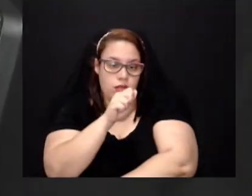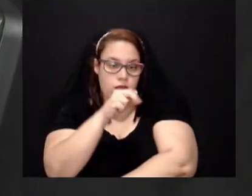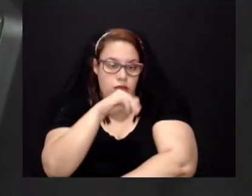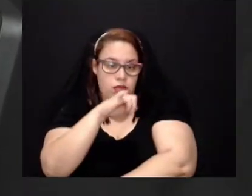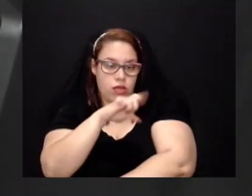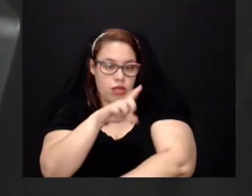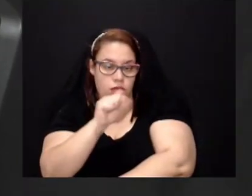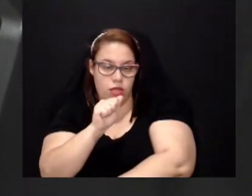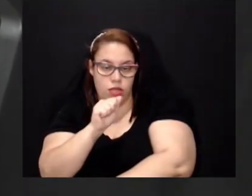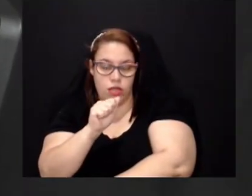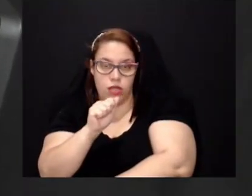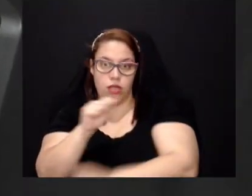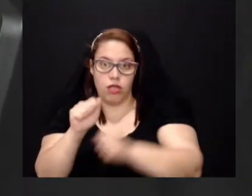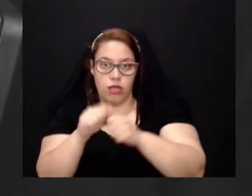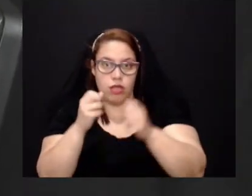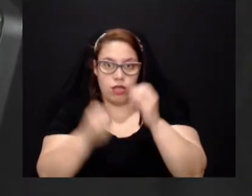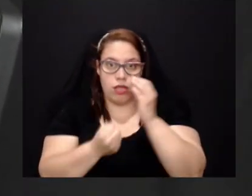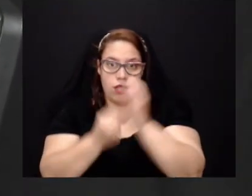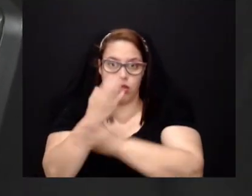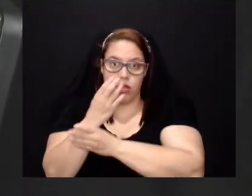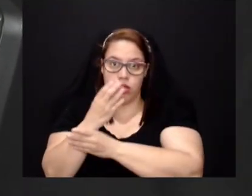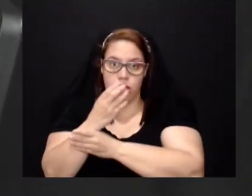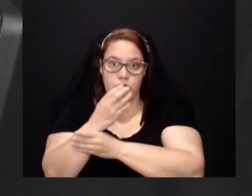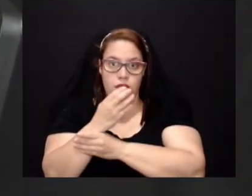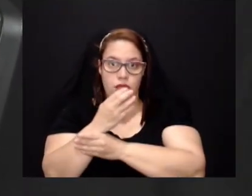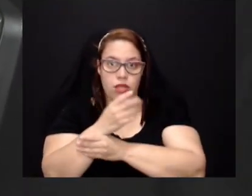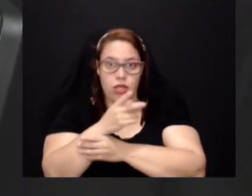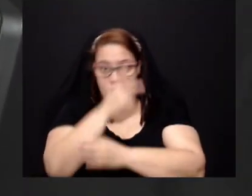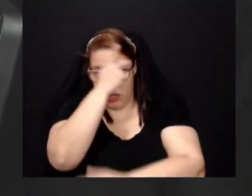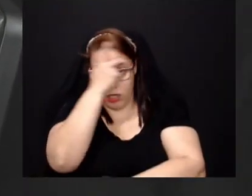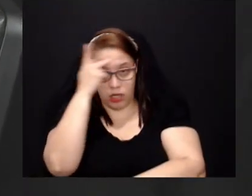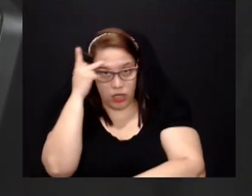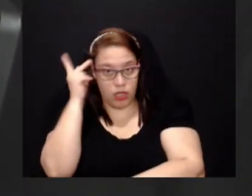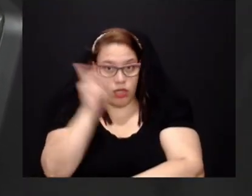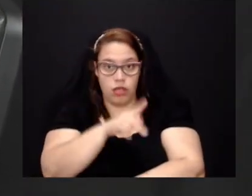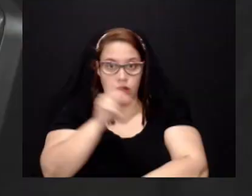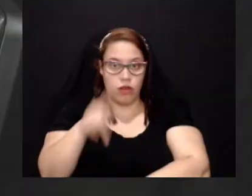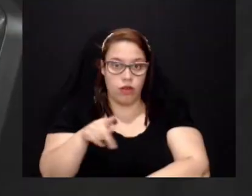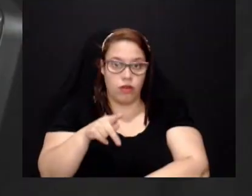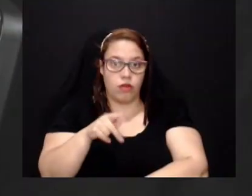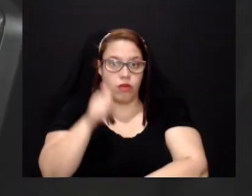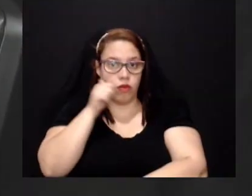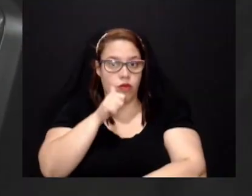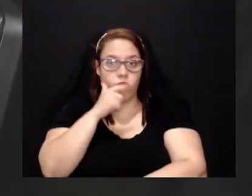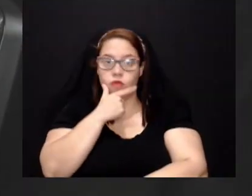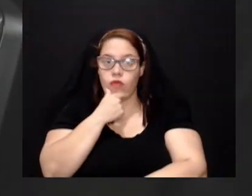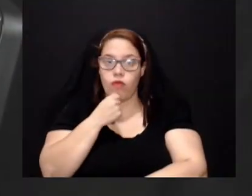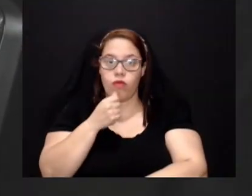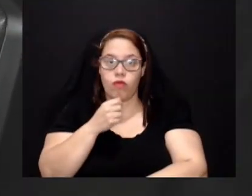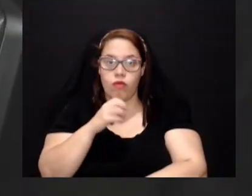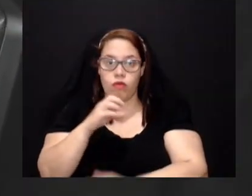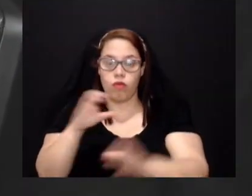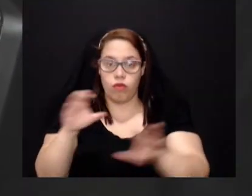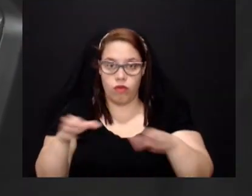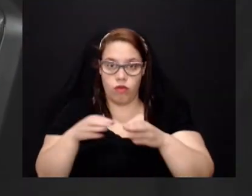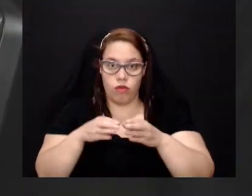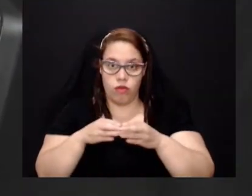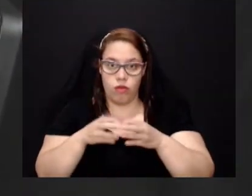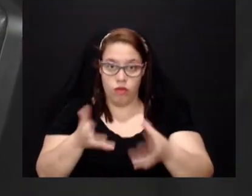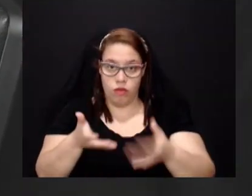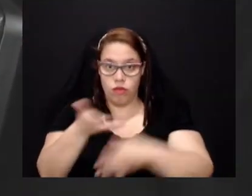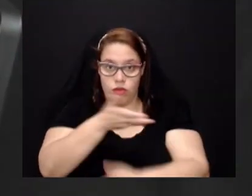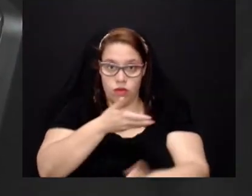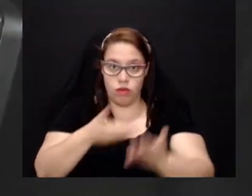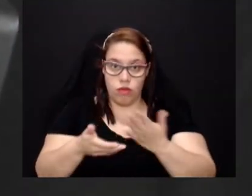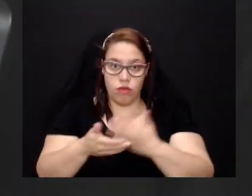estamos fundando com mais umas pessoas, professoras, professores, um coletivo. Quer participar? Eu falei,